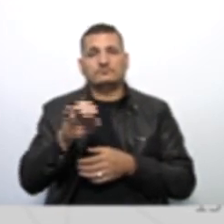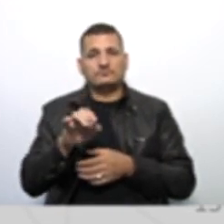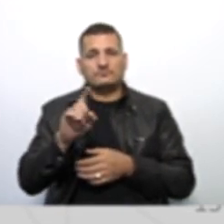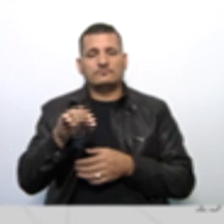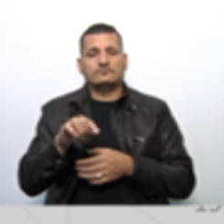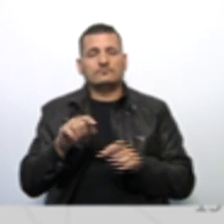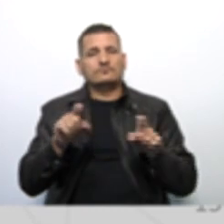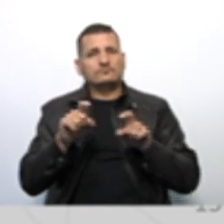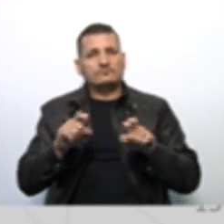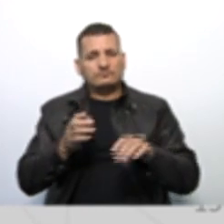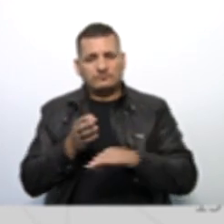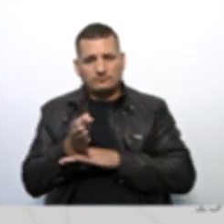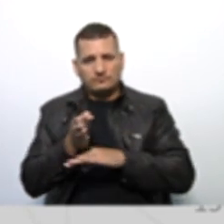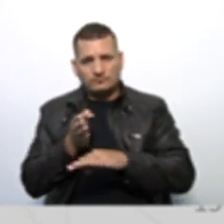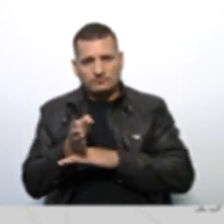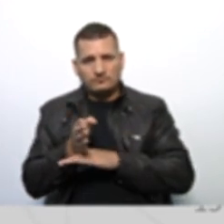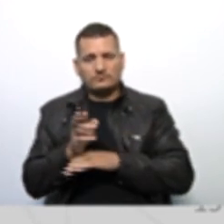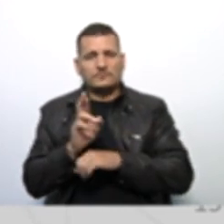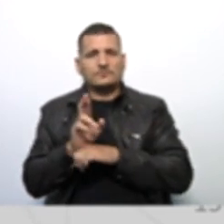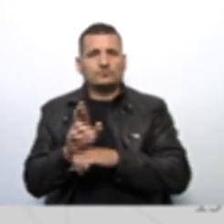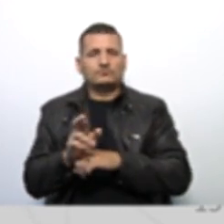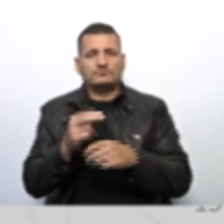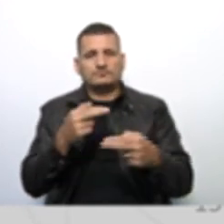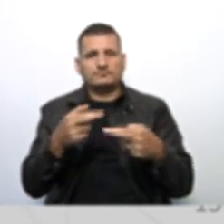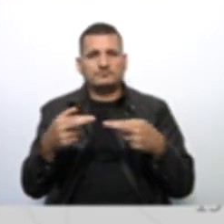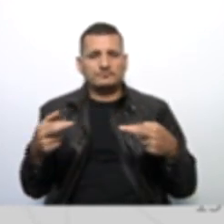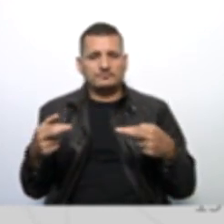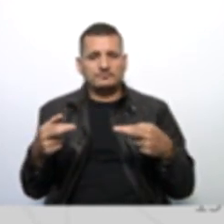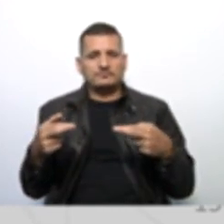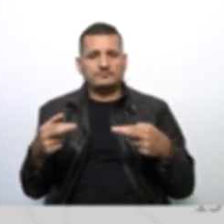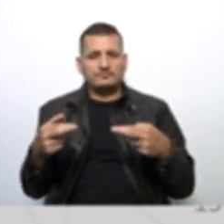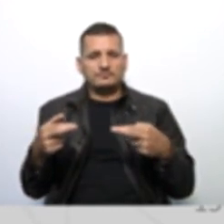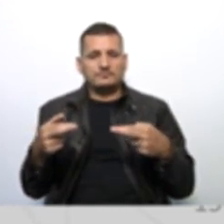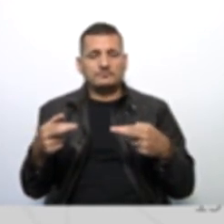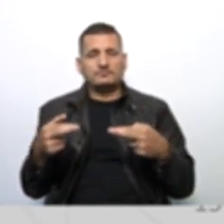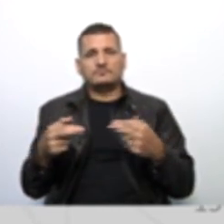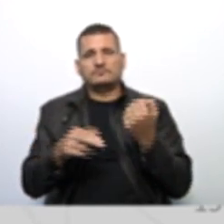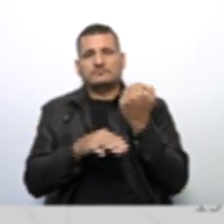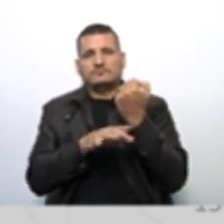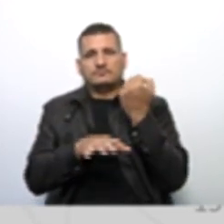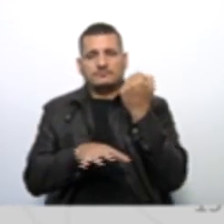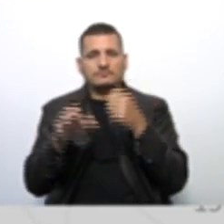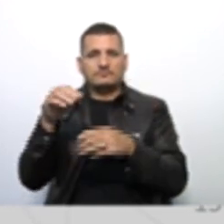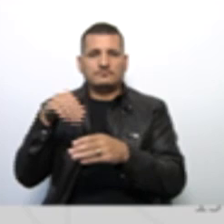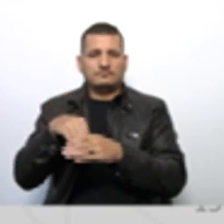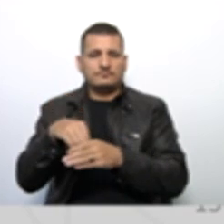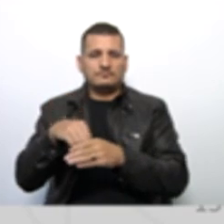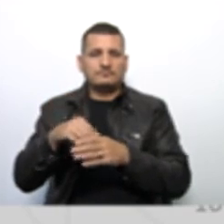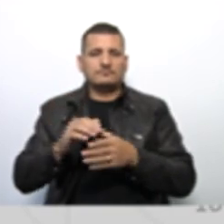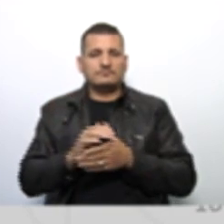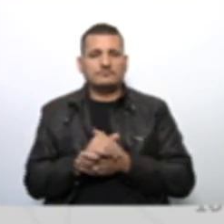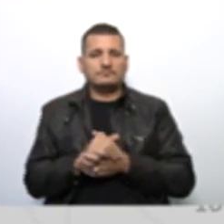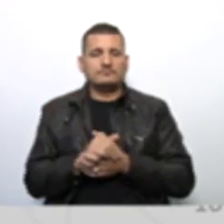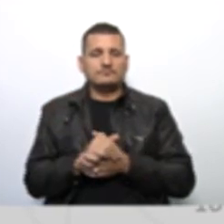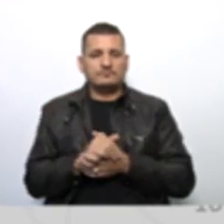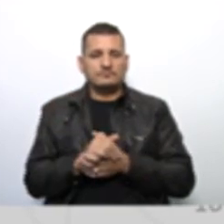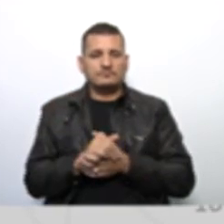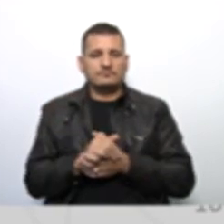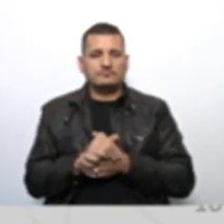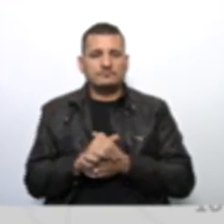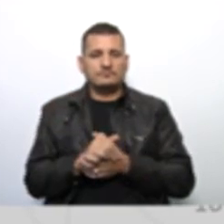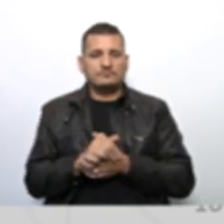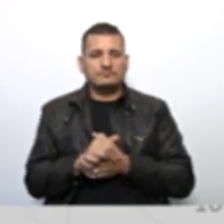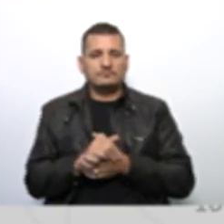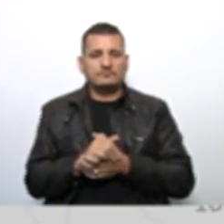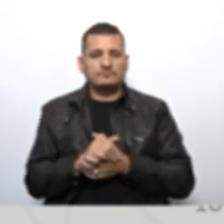que acessam o recurso oferecido pela rede através dos servidores, ok?